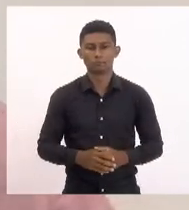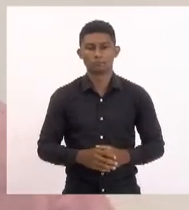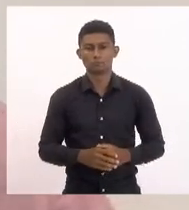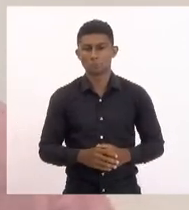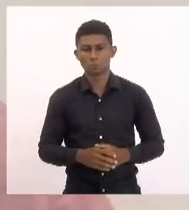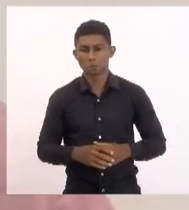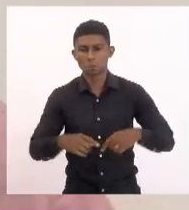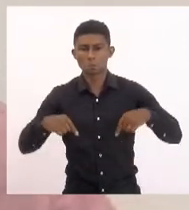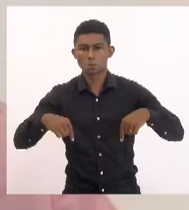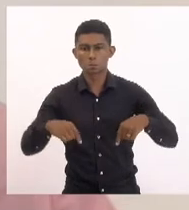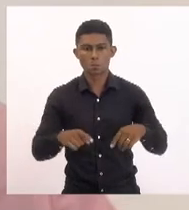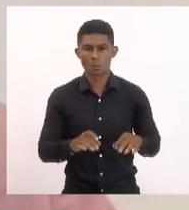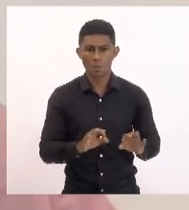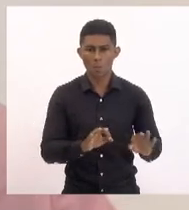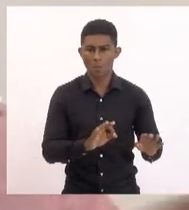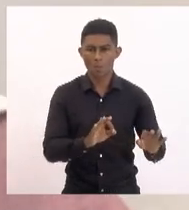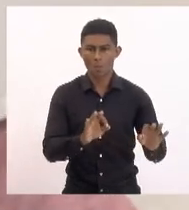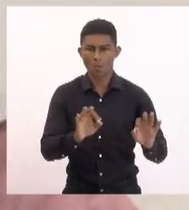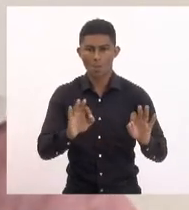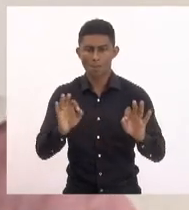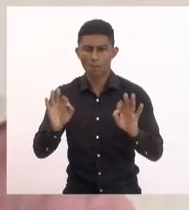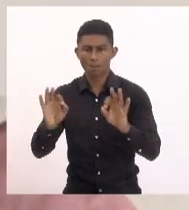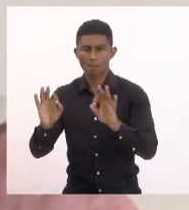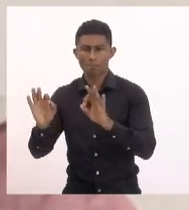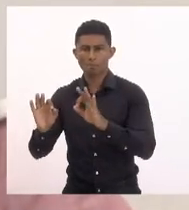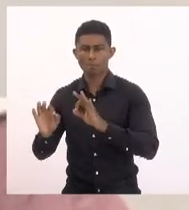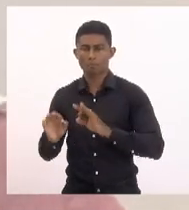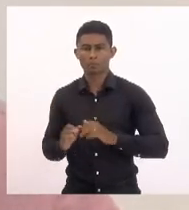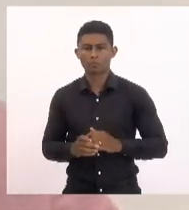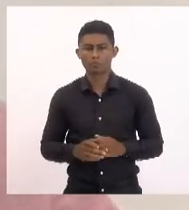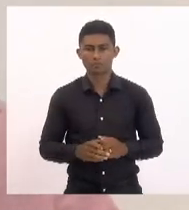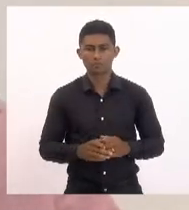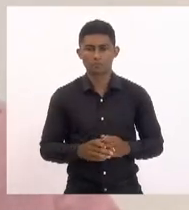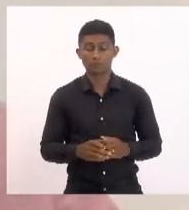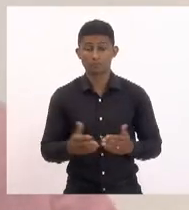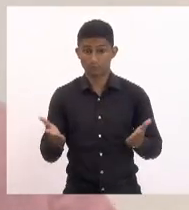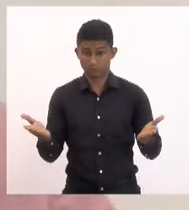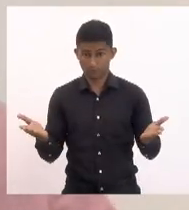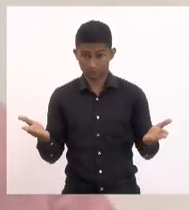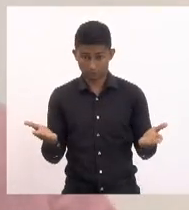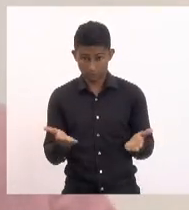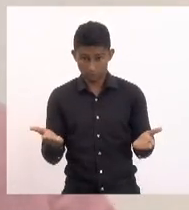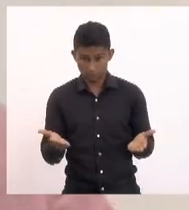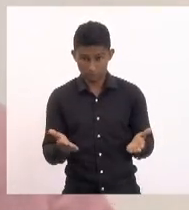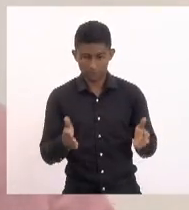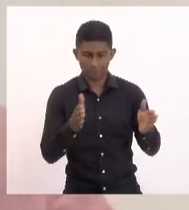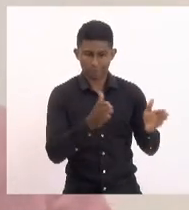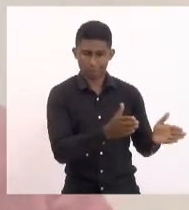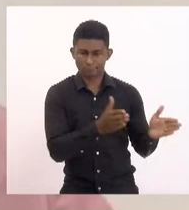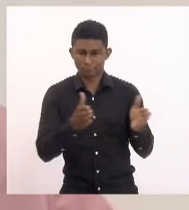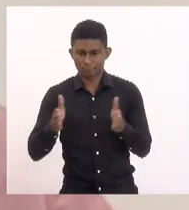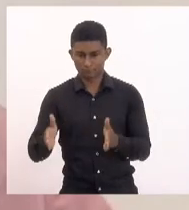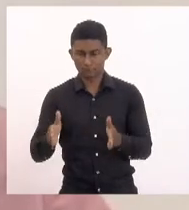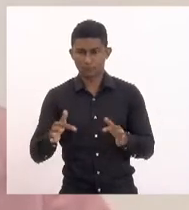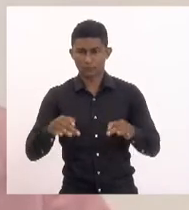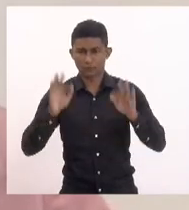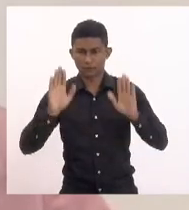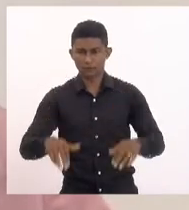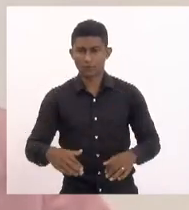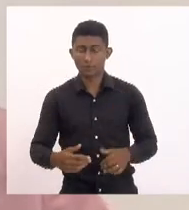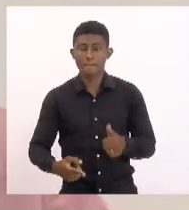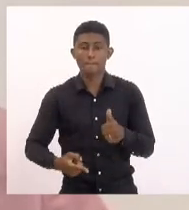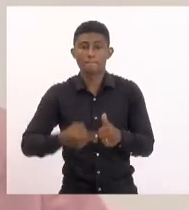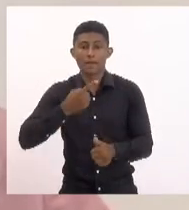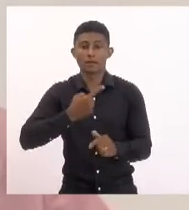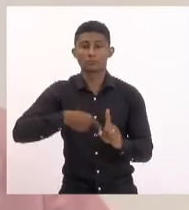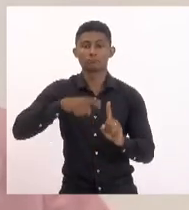Nada mais havendo a tratar na ordem do dia, passa-se ao expediente final. Primeiro orador inscrito